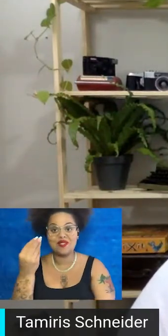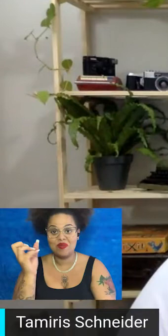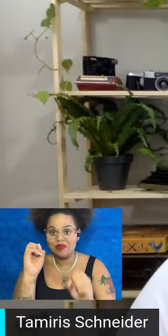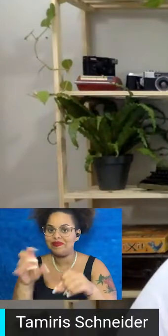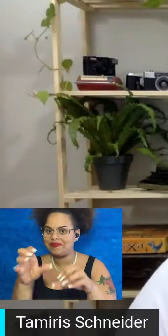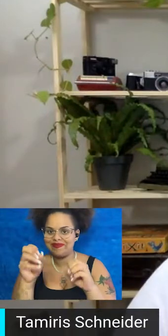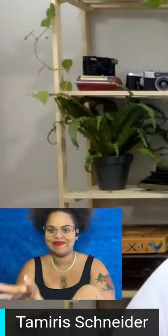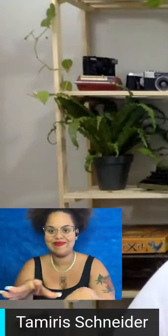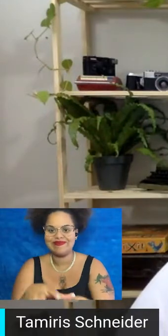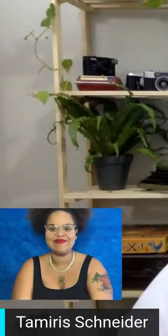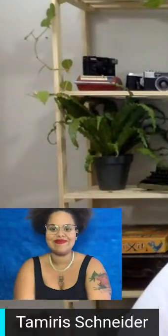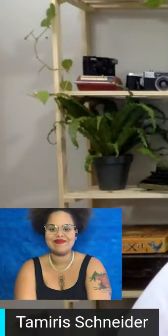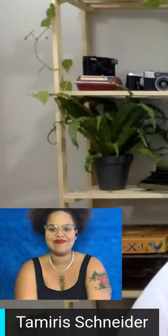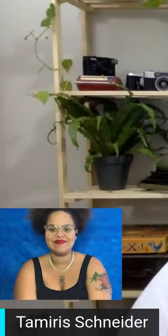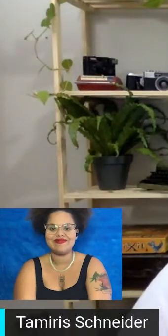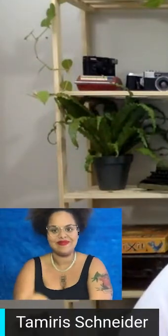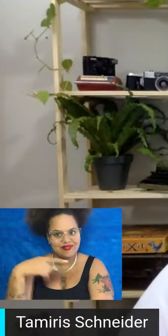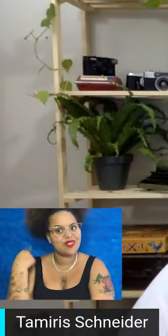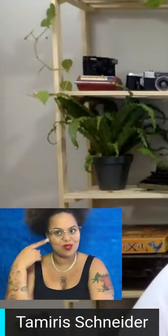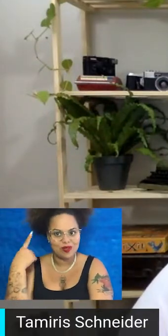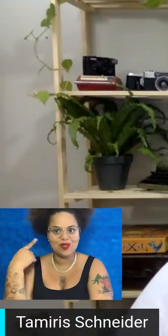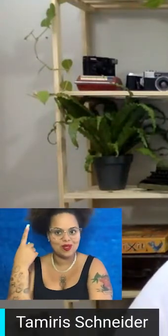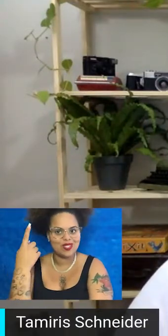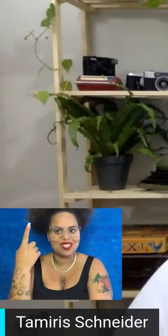assim, né? É loucura.